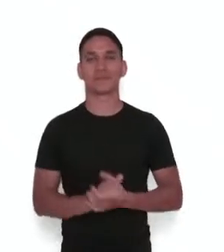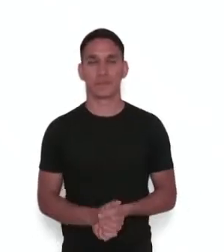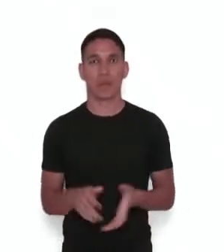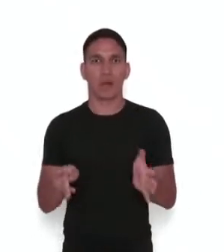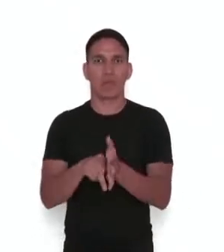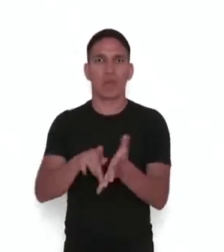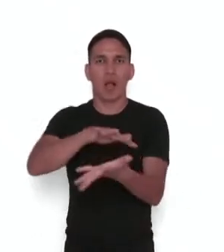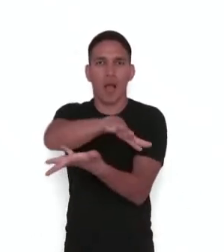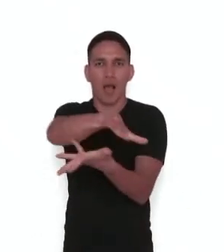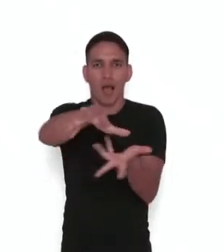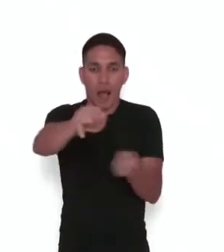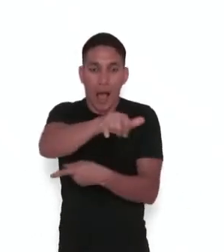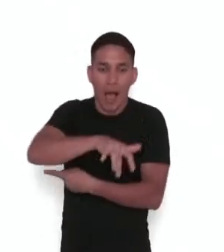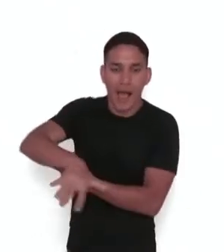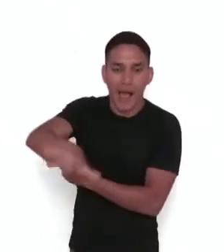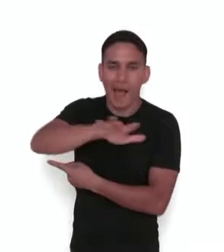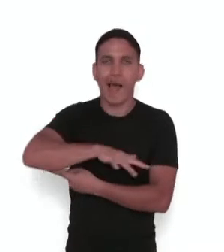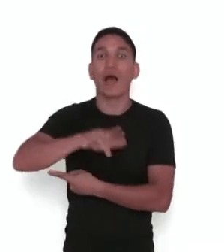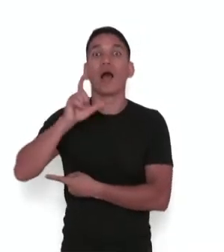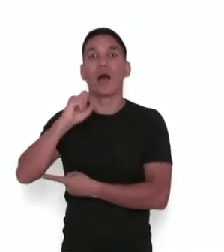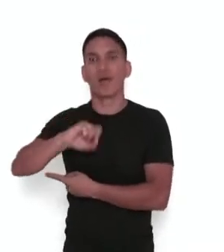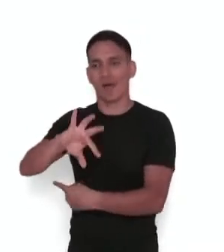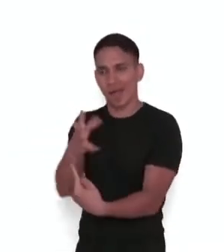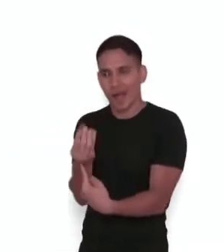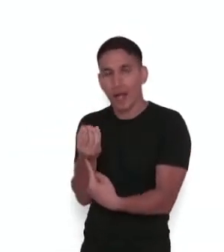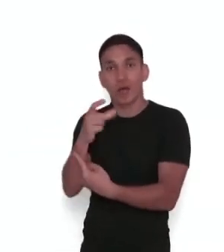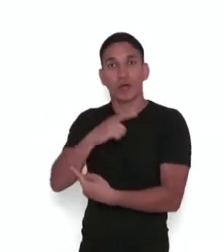universo das artes, então, a luz aparece